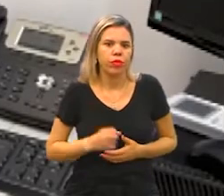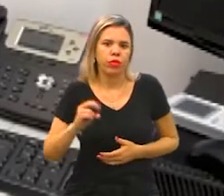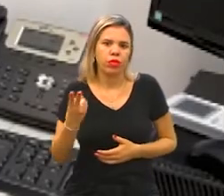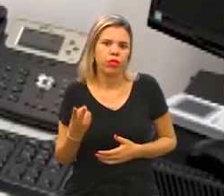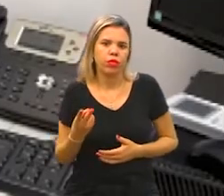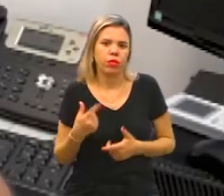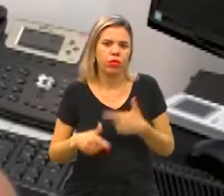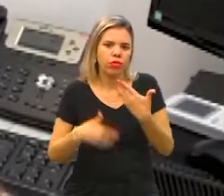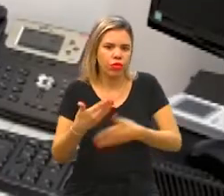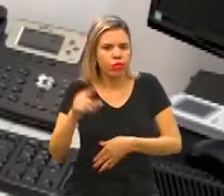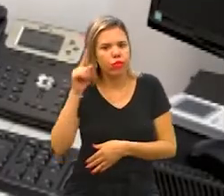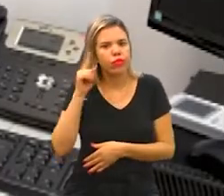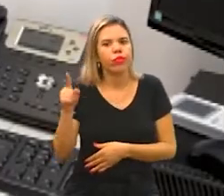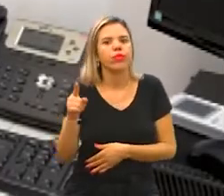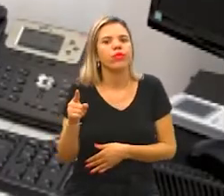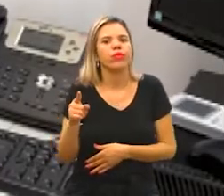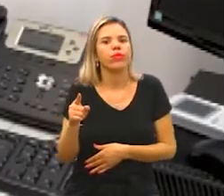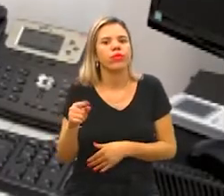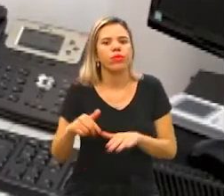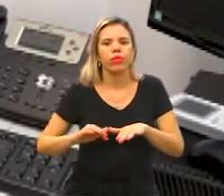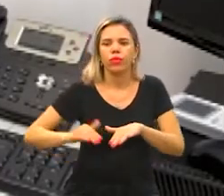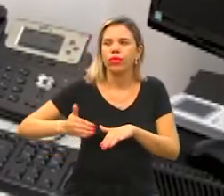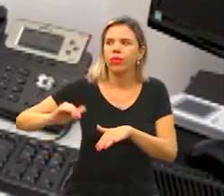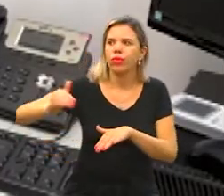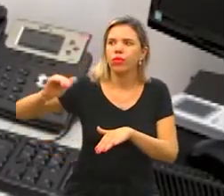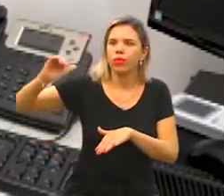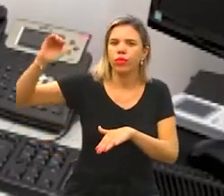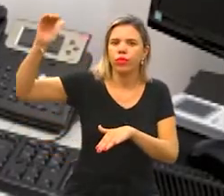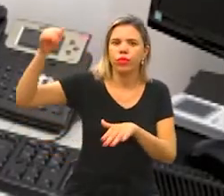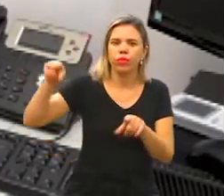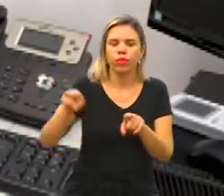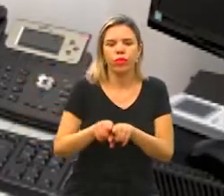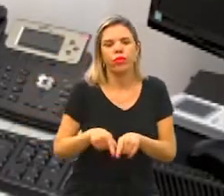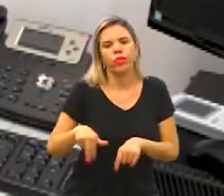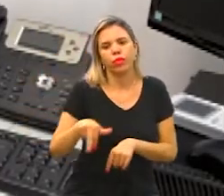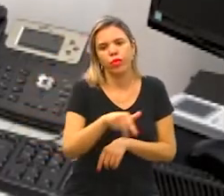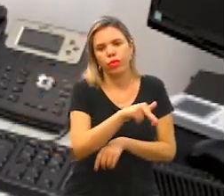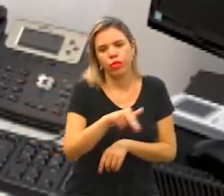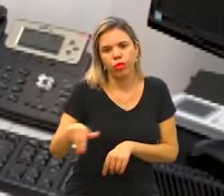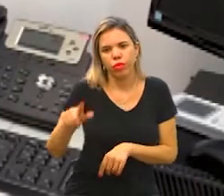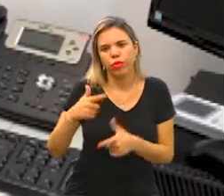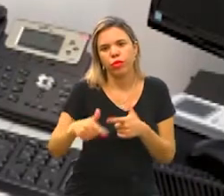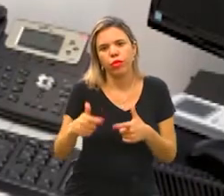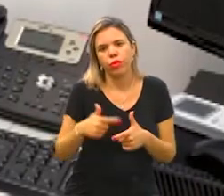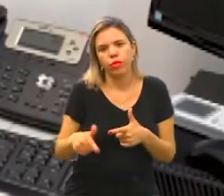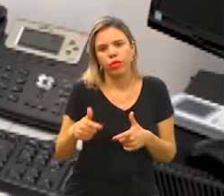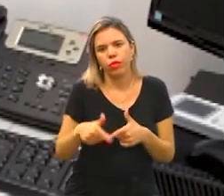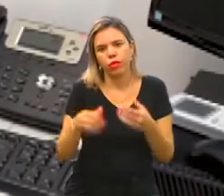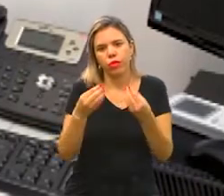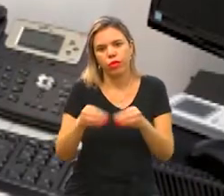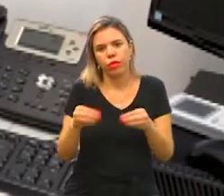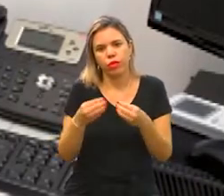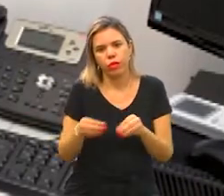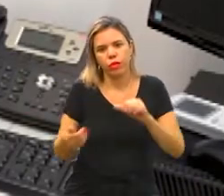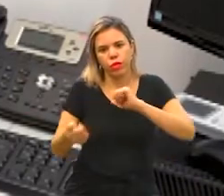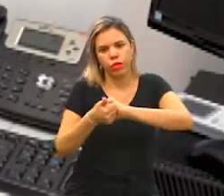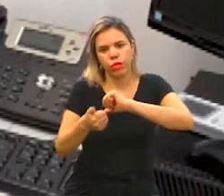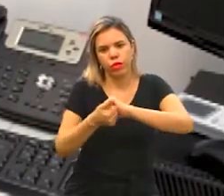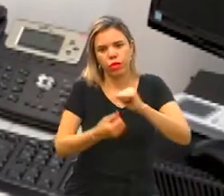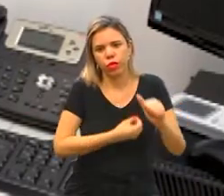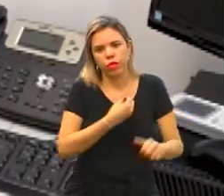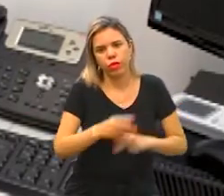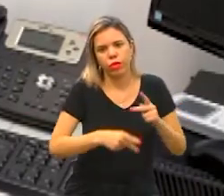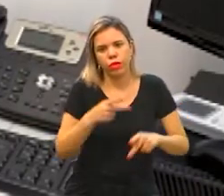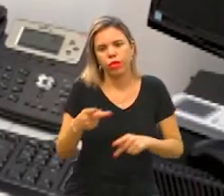atividades físicas ou do dia-a-dia como subir escadas e também tá me ama Esse é um problema que afeta